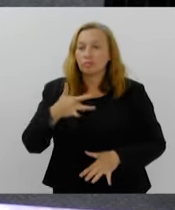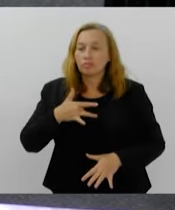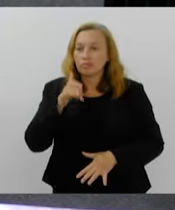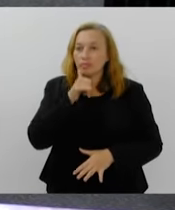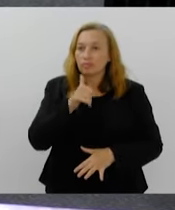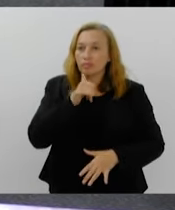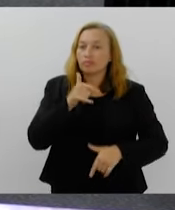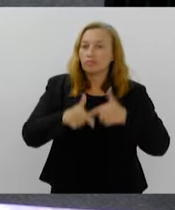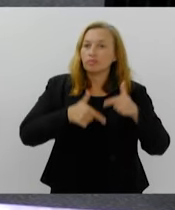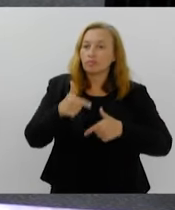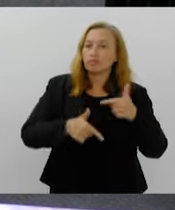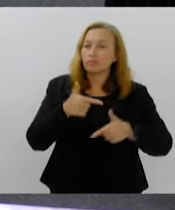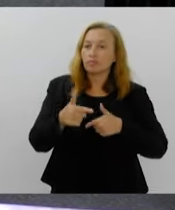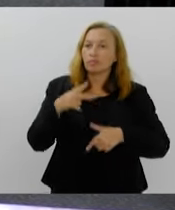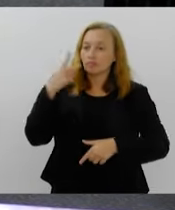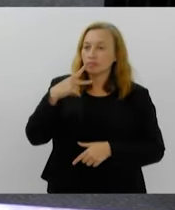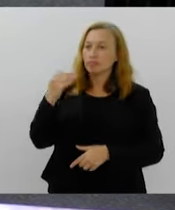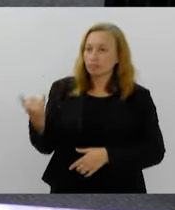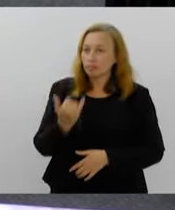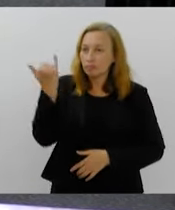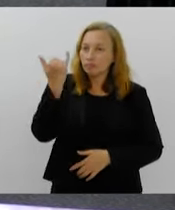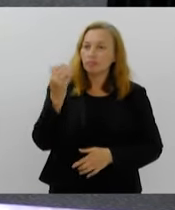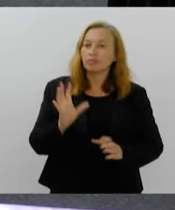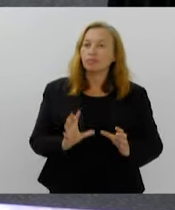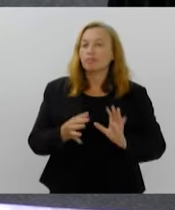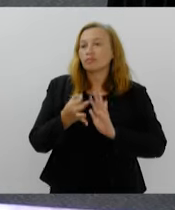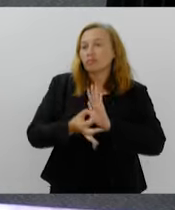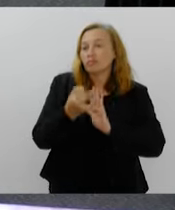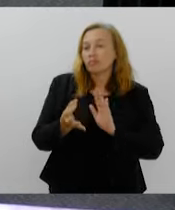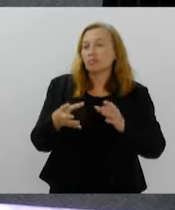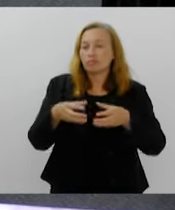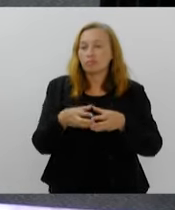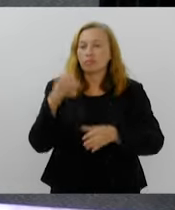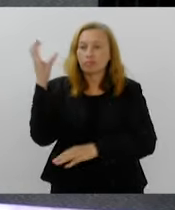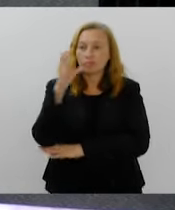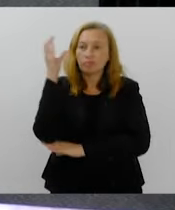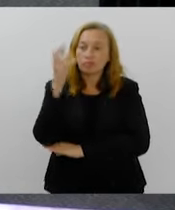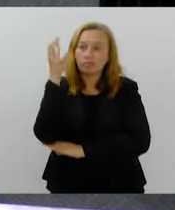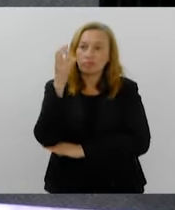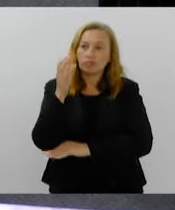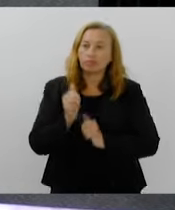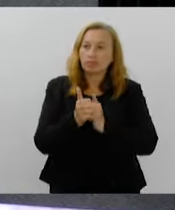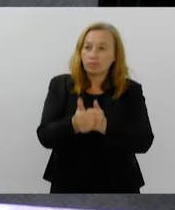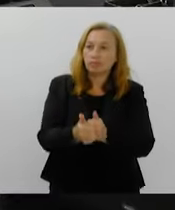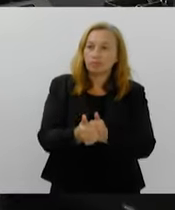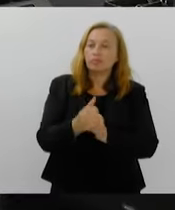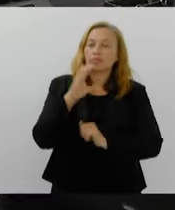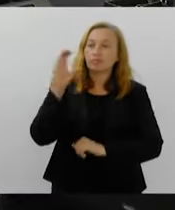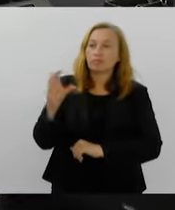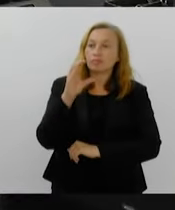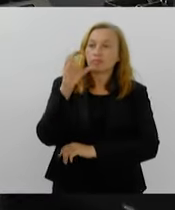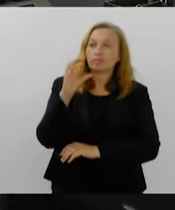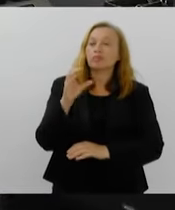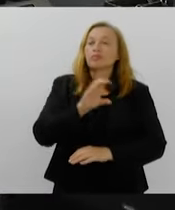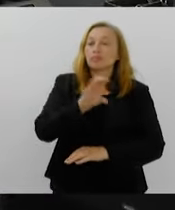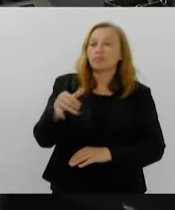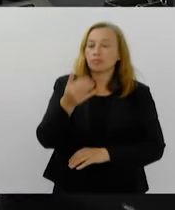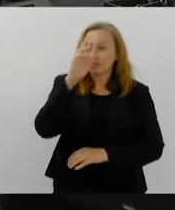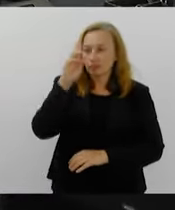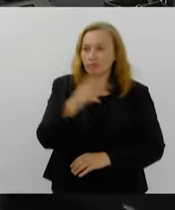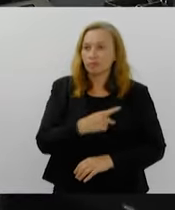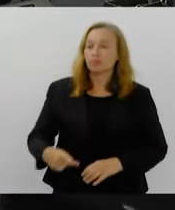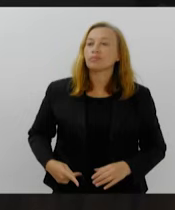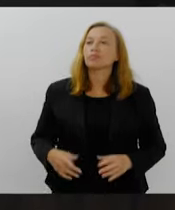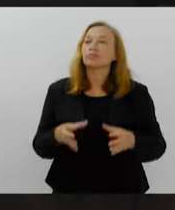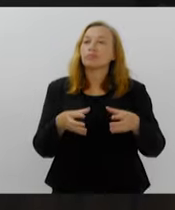atuar politicamente é muito importante parecer da Comissão da ciência acompanhe o parecer da ccj presidente Obrigado deputada Érica pela comissão de